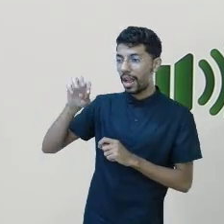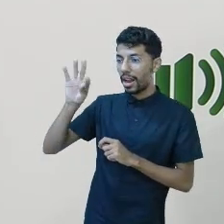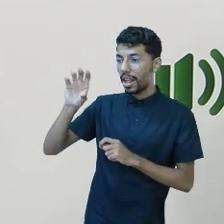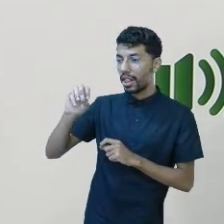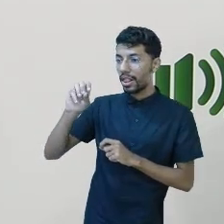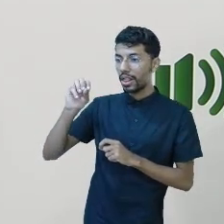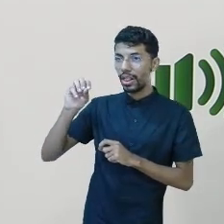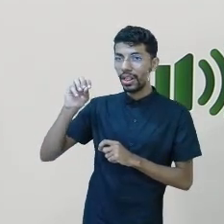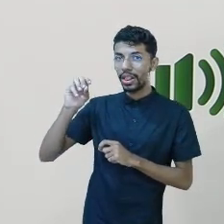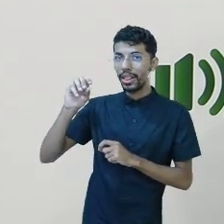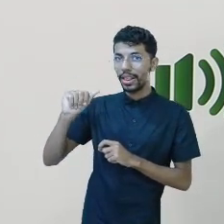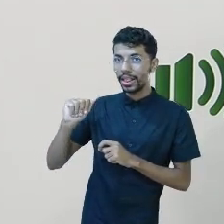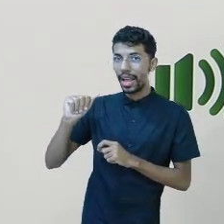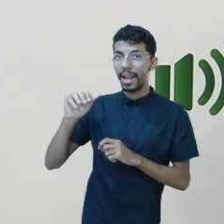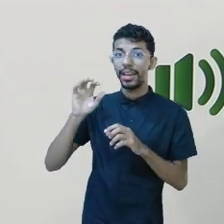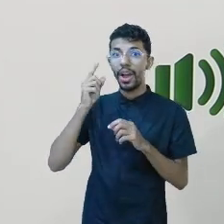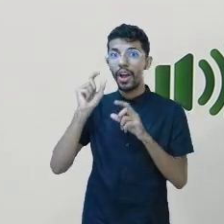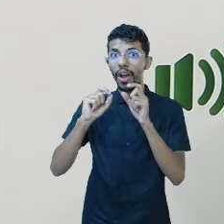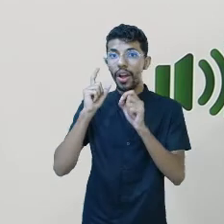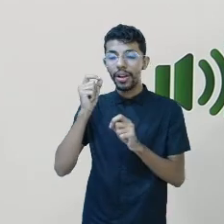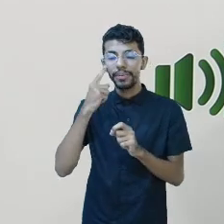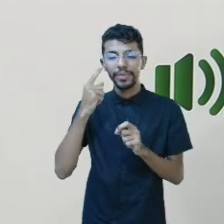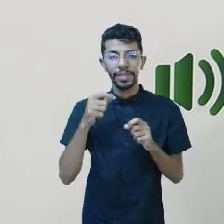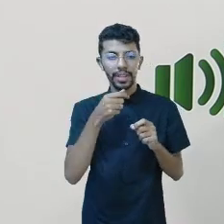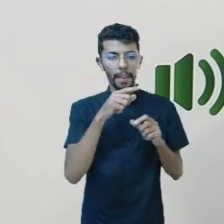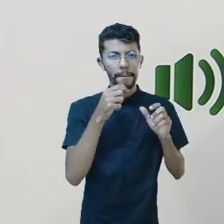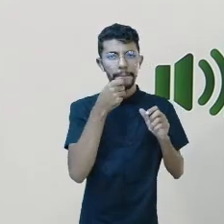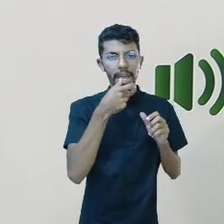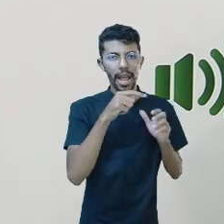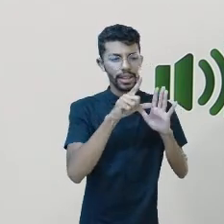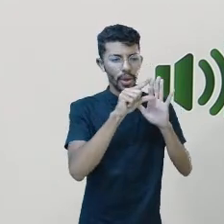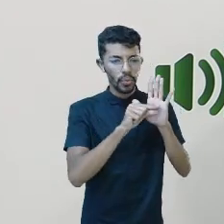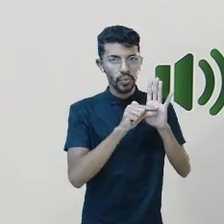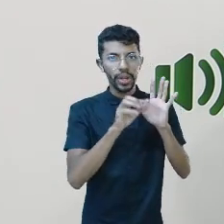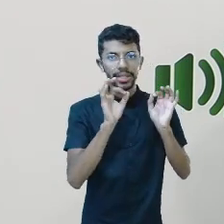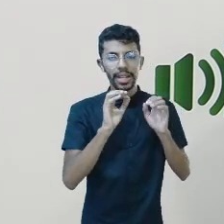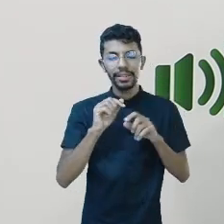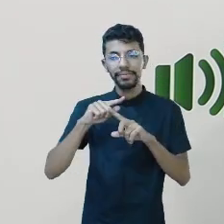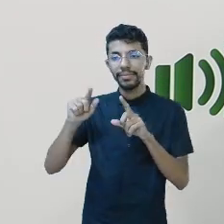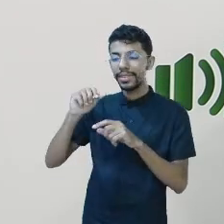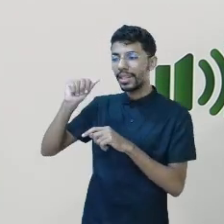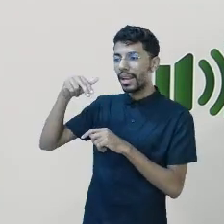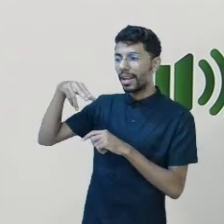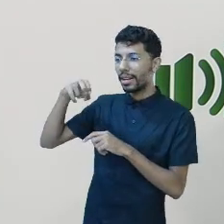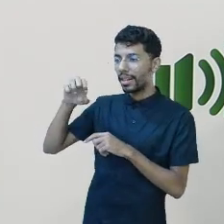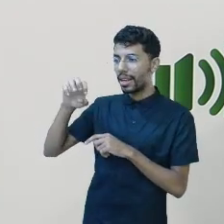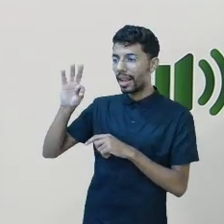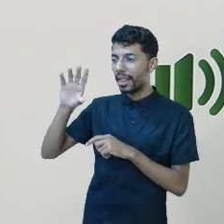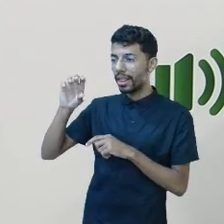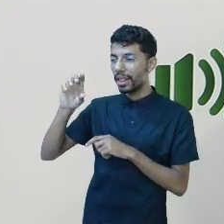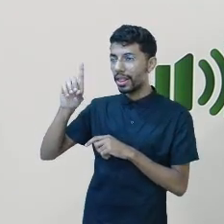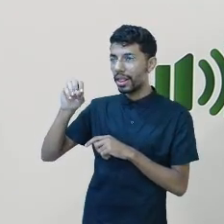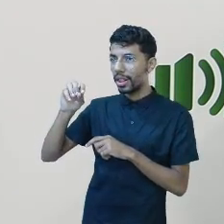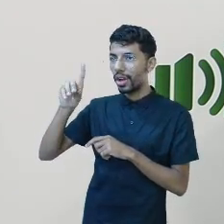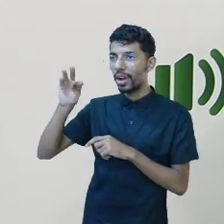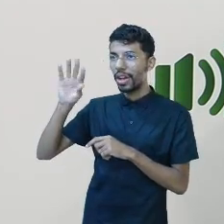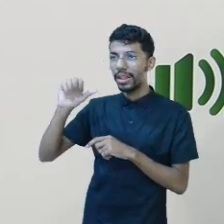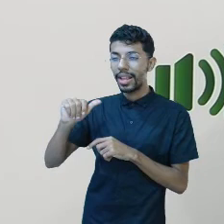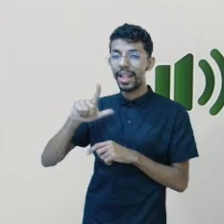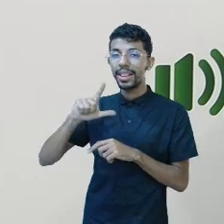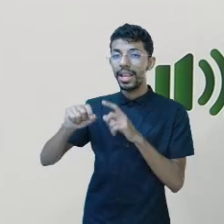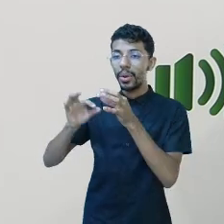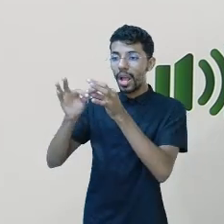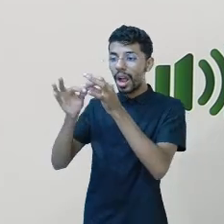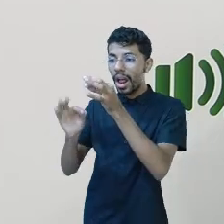curta e objetiva, enquanto a anedota ela tem um pouco mais de conteúdo ali no seu enredo. Também falamos sobre